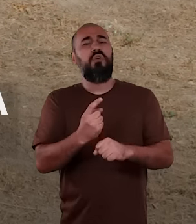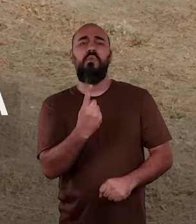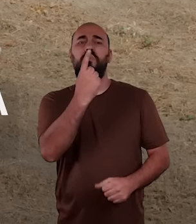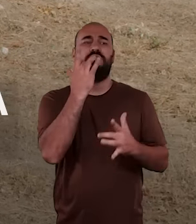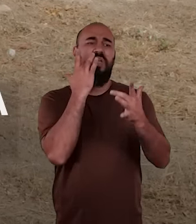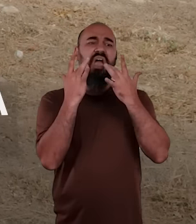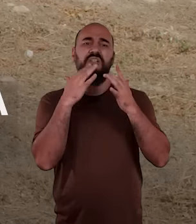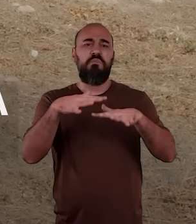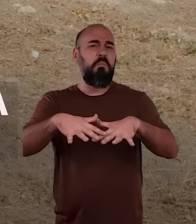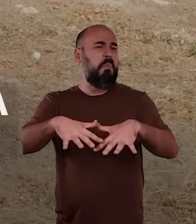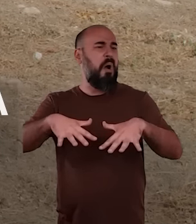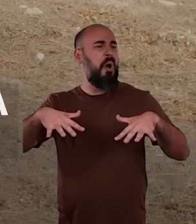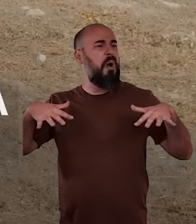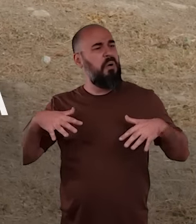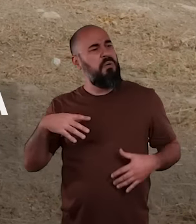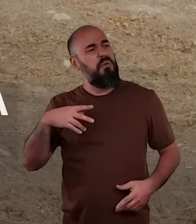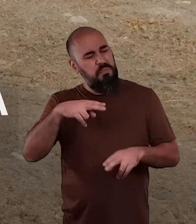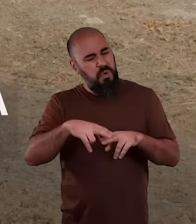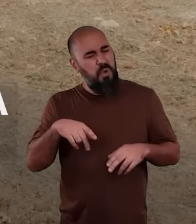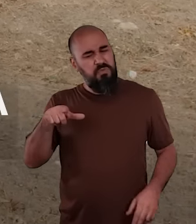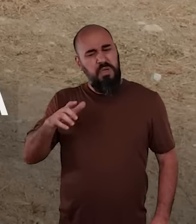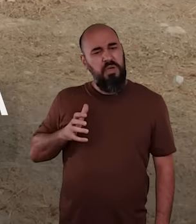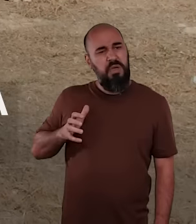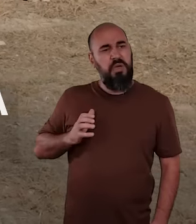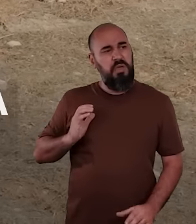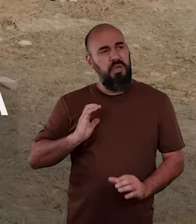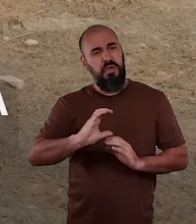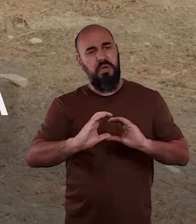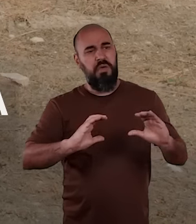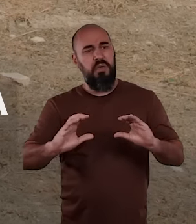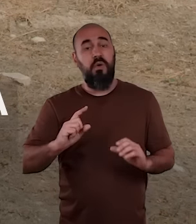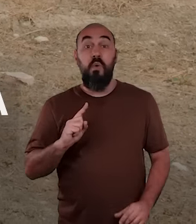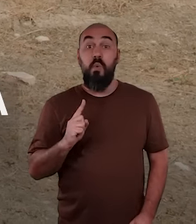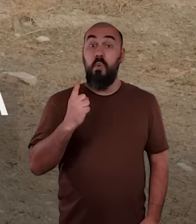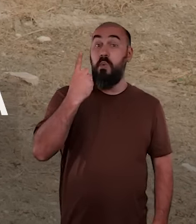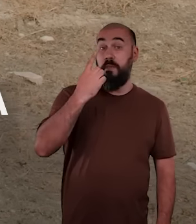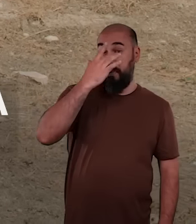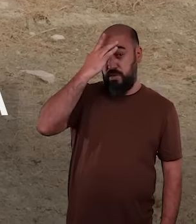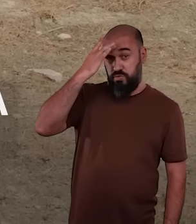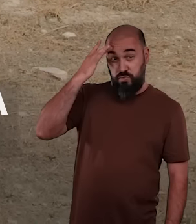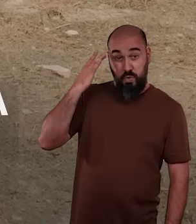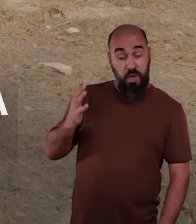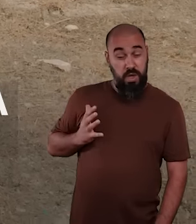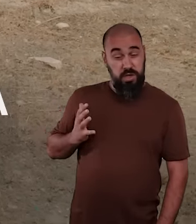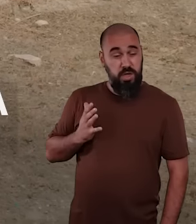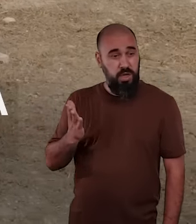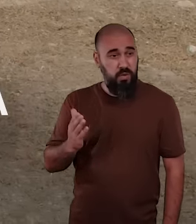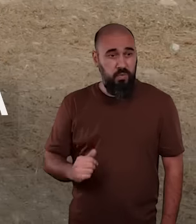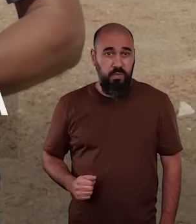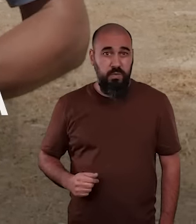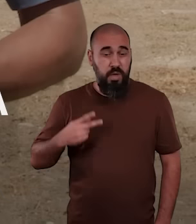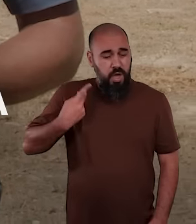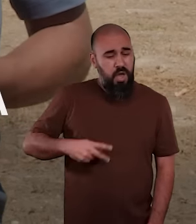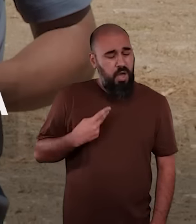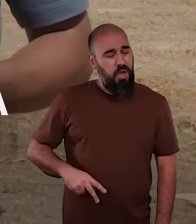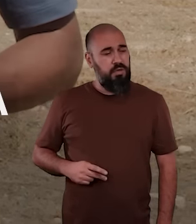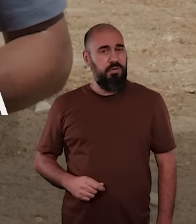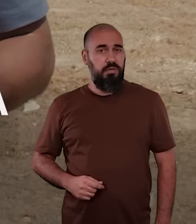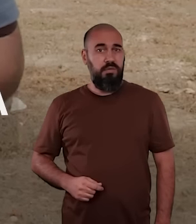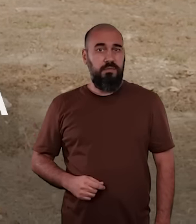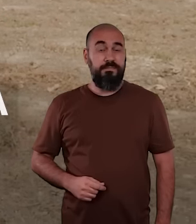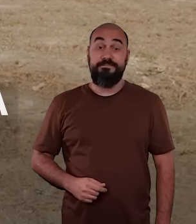lá embaixo. Aquele teatro foi reconstruído com as finanças de apenas um morador rico da cidade. Aí